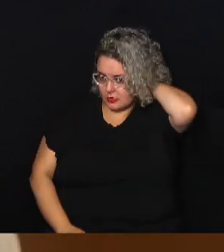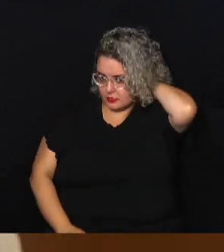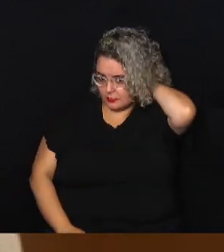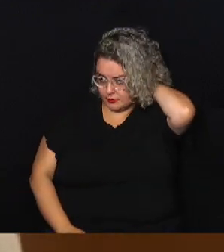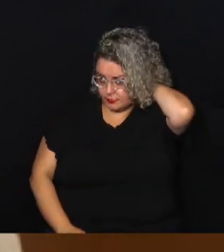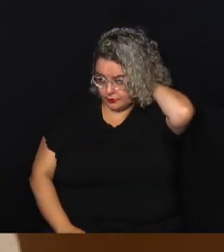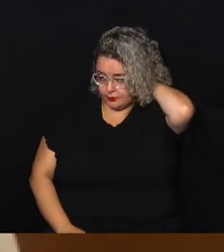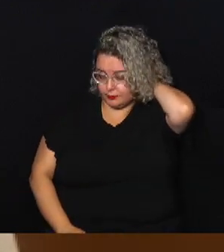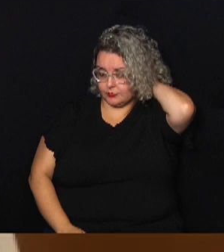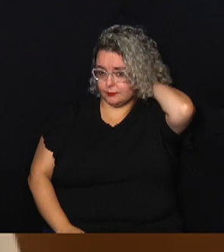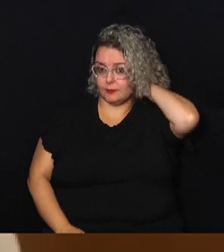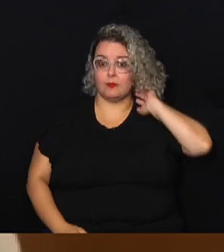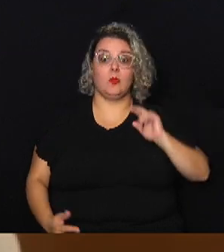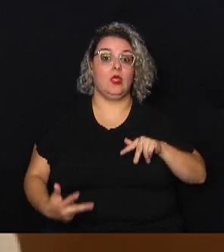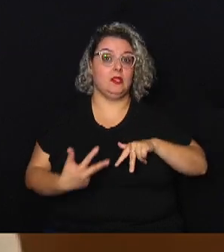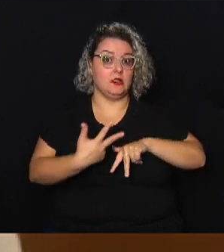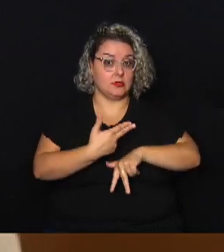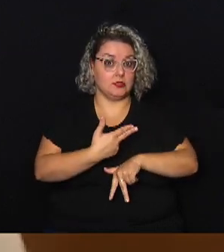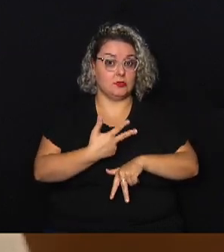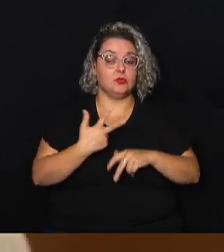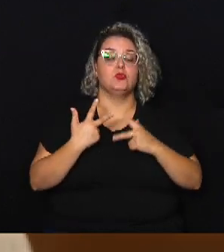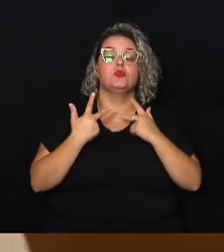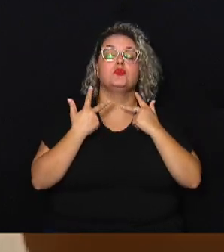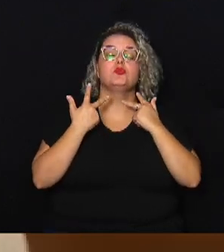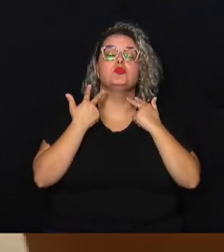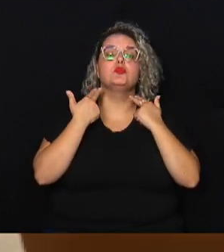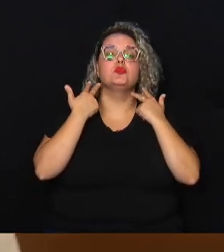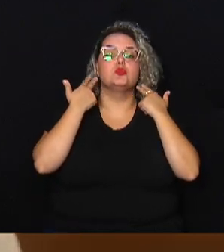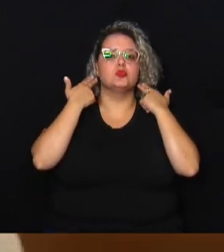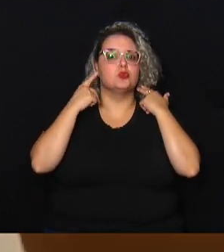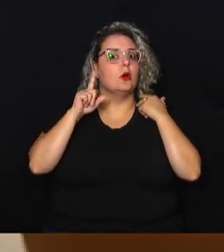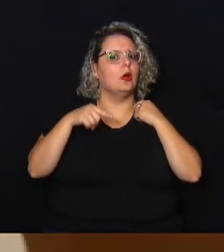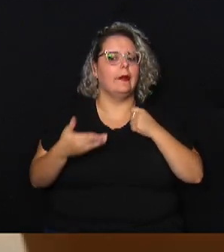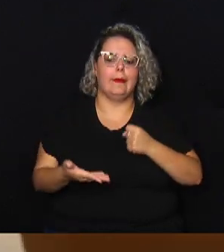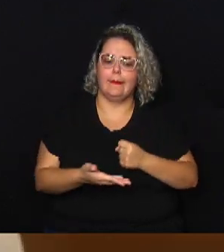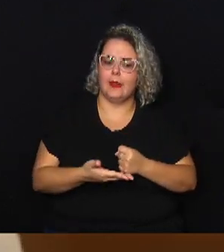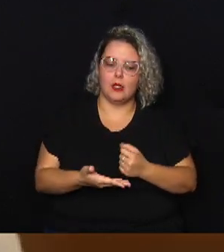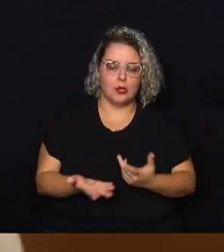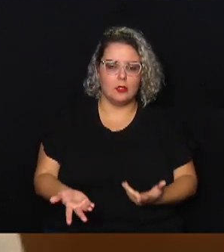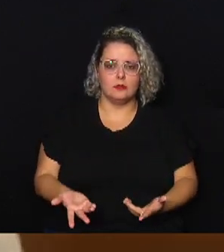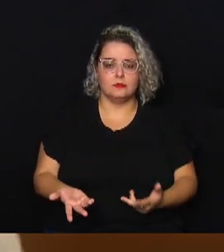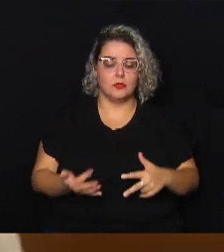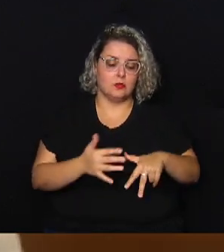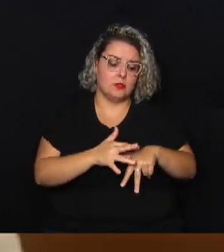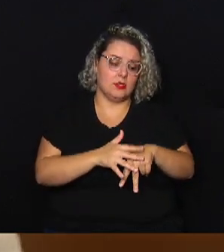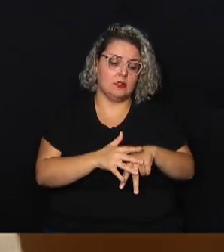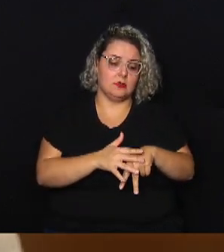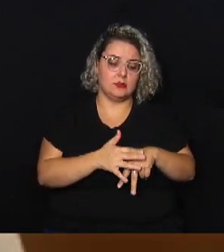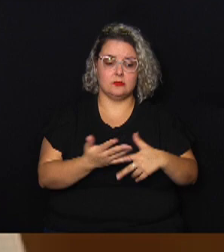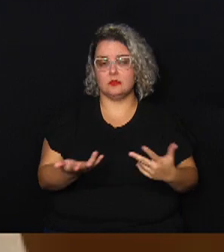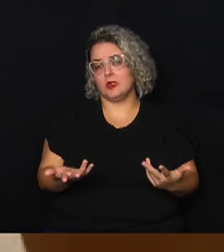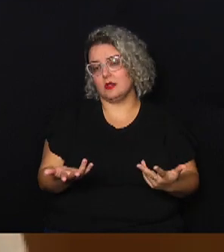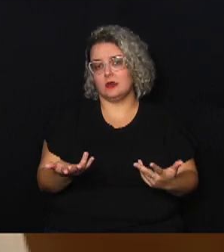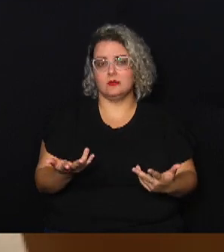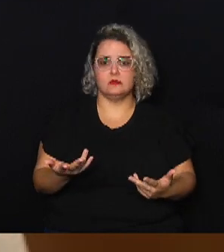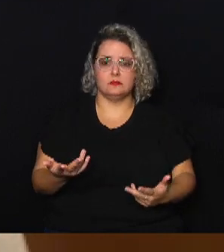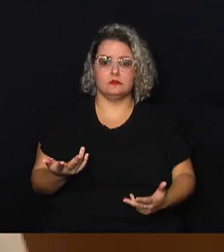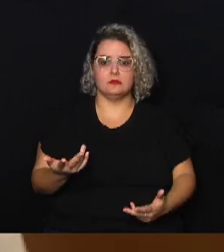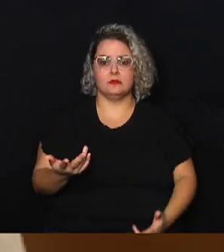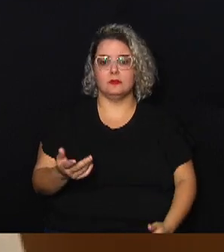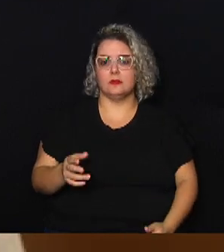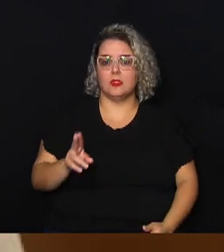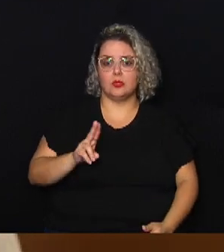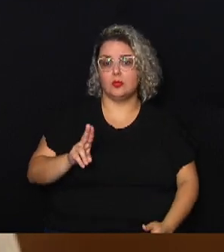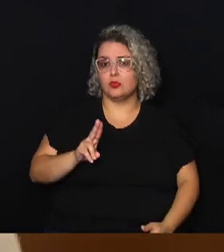plástica, ela é fundamental. Então, às vezes o paciente vai fazer uma cirurgia e acaba usando